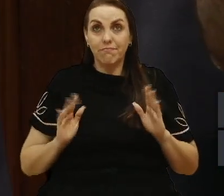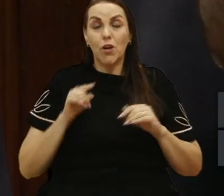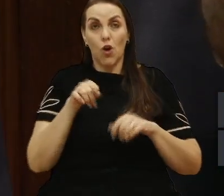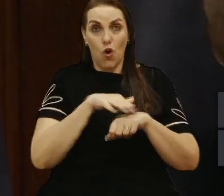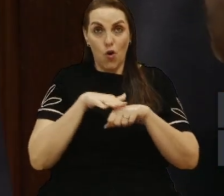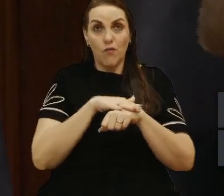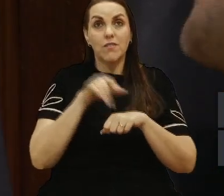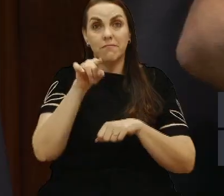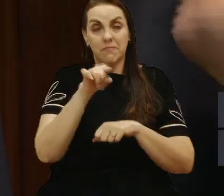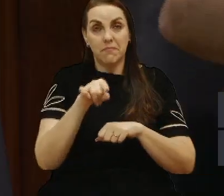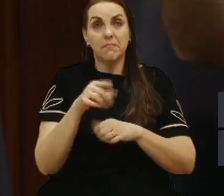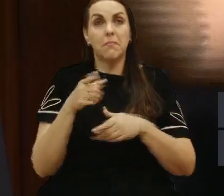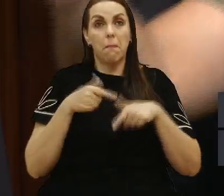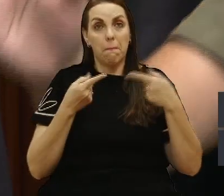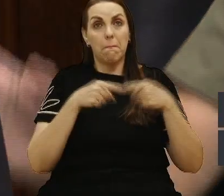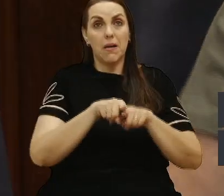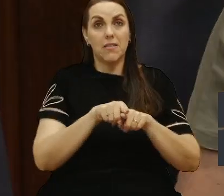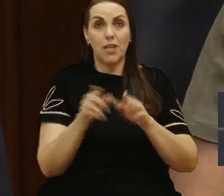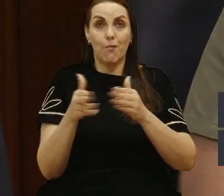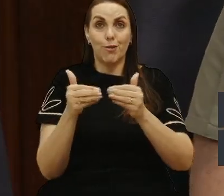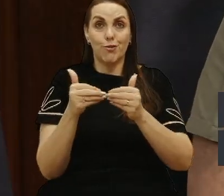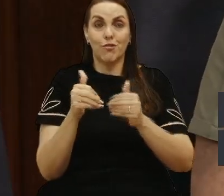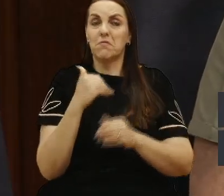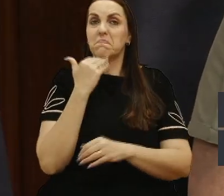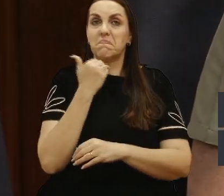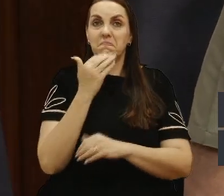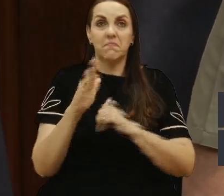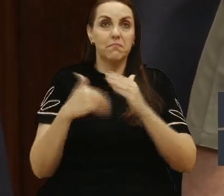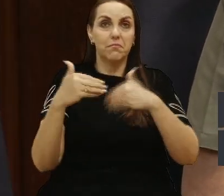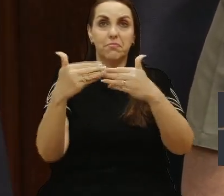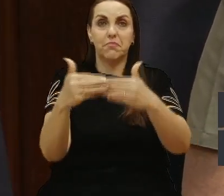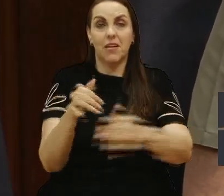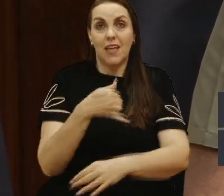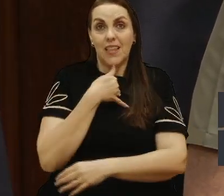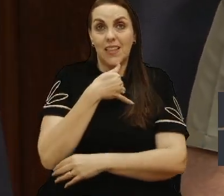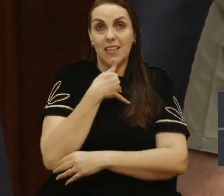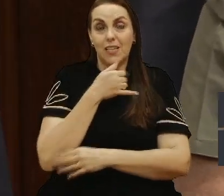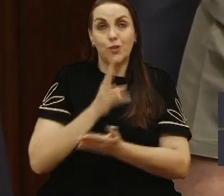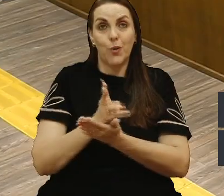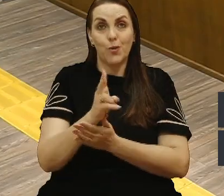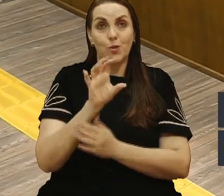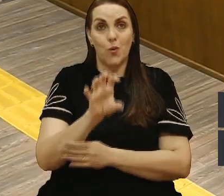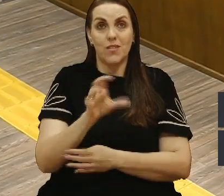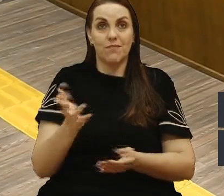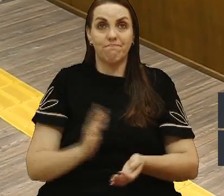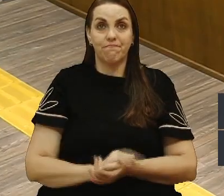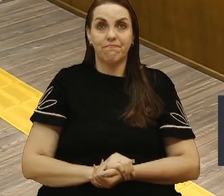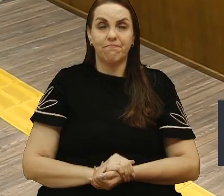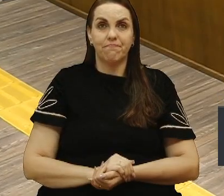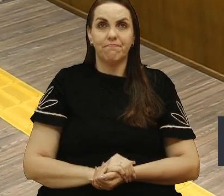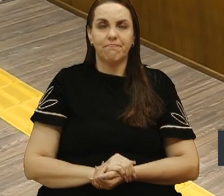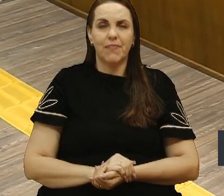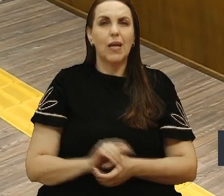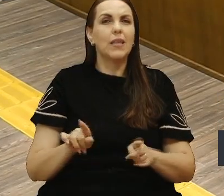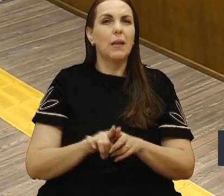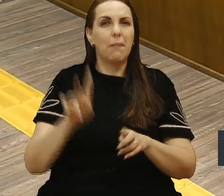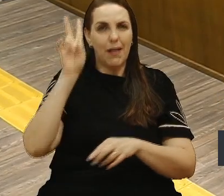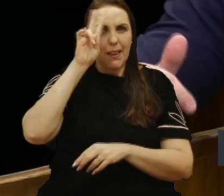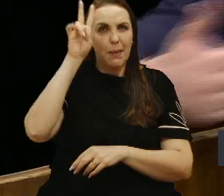para a solicitação e nada andou. Enfim, é triste que as coisas sigam dessa forma. E outra coisa que eu me recordei, né, na